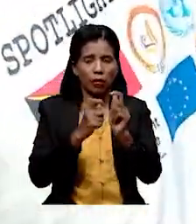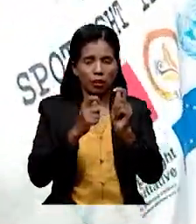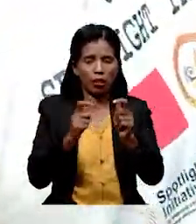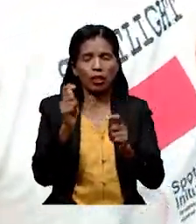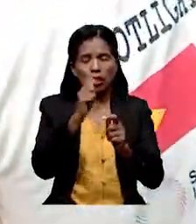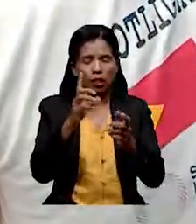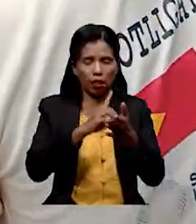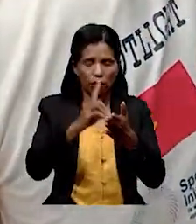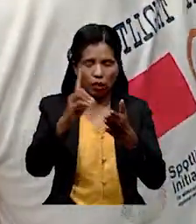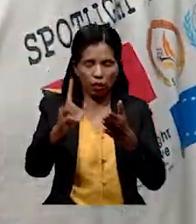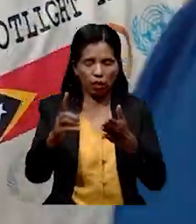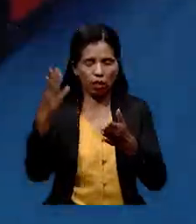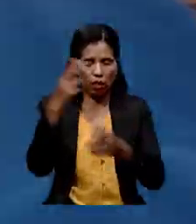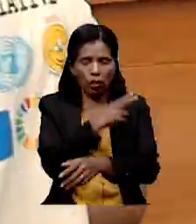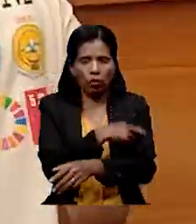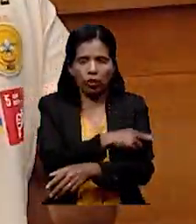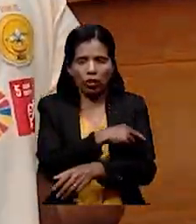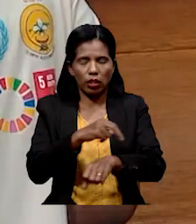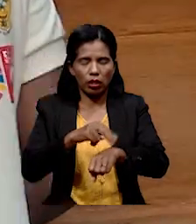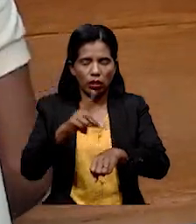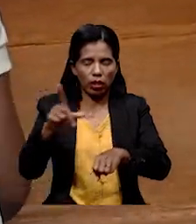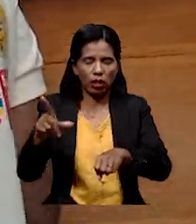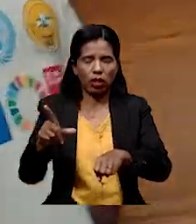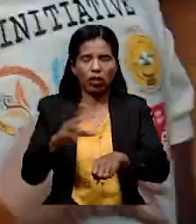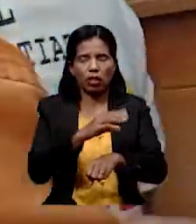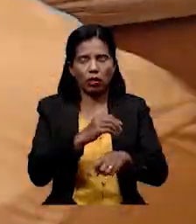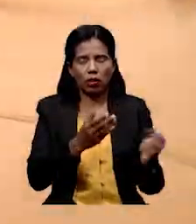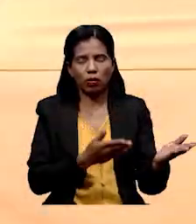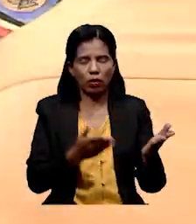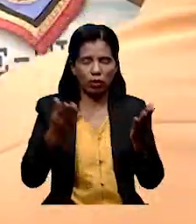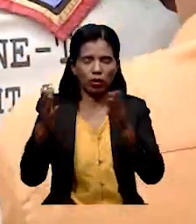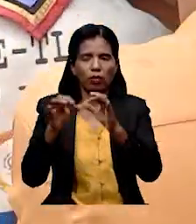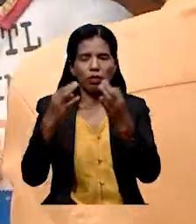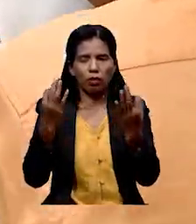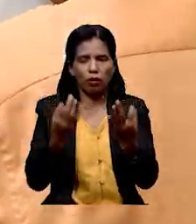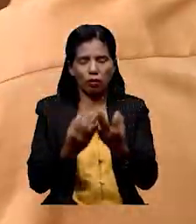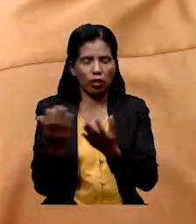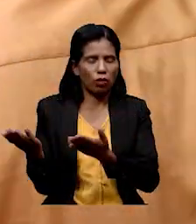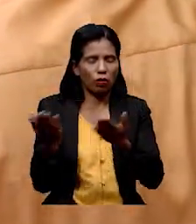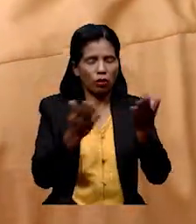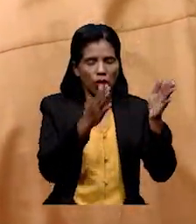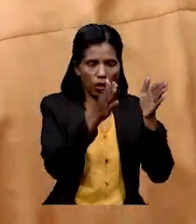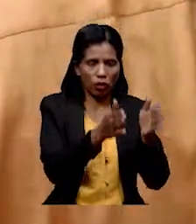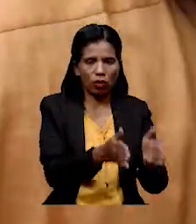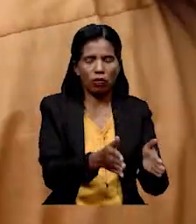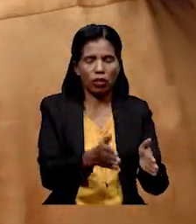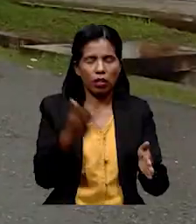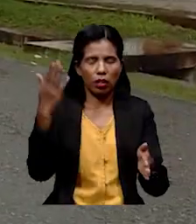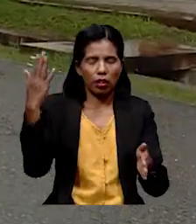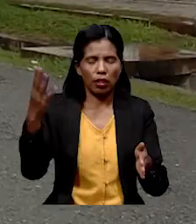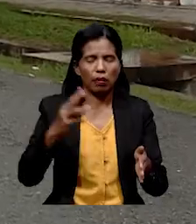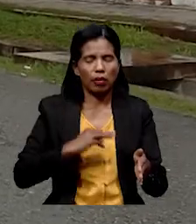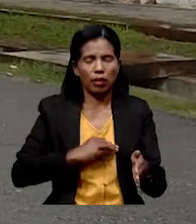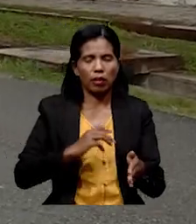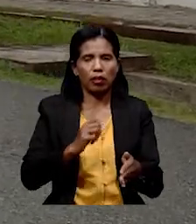semana né e a mortuário Hospital Nacional Guido Valadares no entrega ona ba família ho di halau cerimônia fúnebre e a mate bien nemores